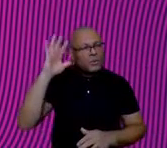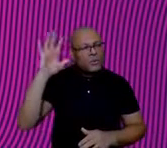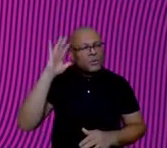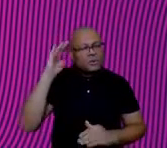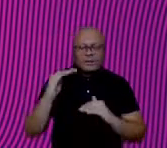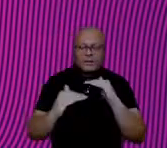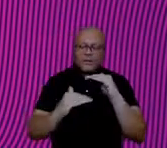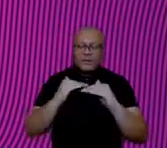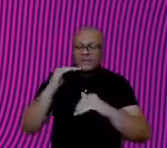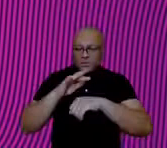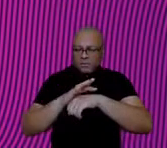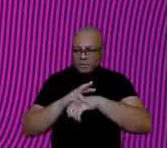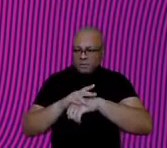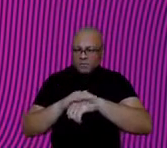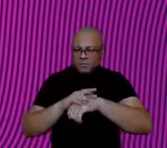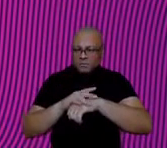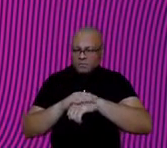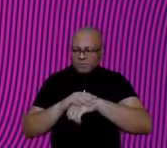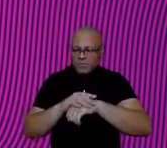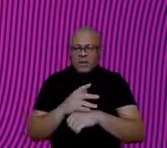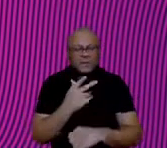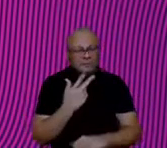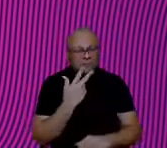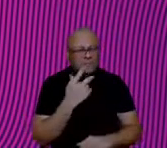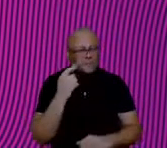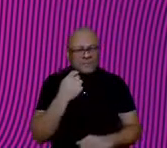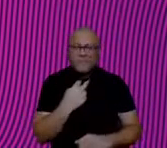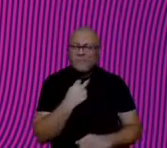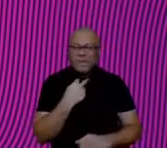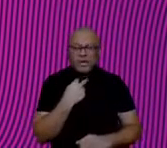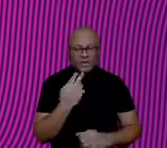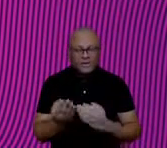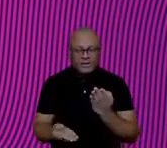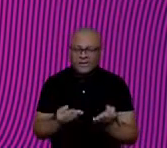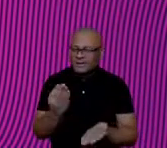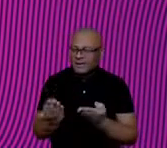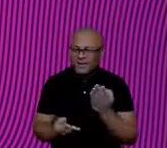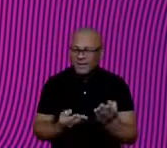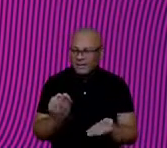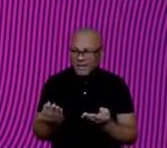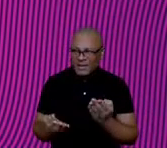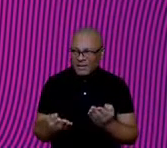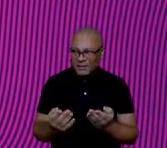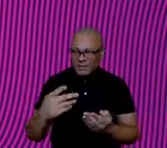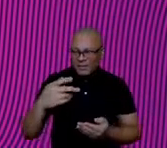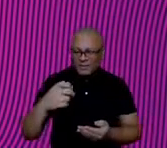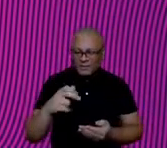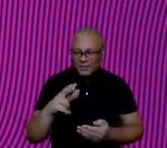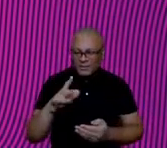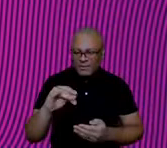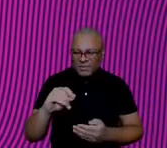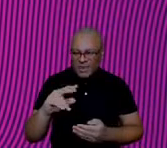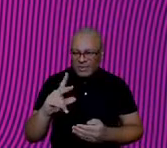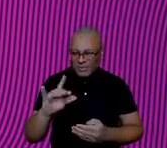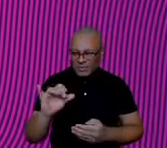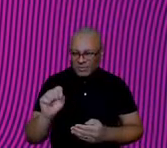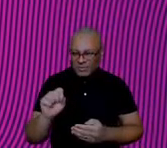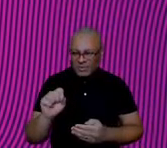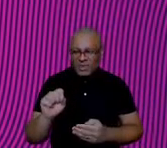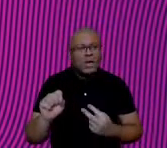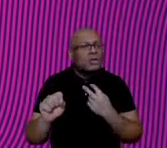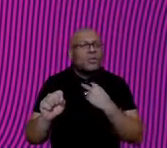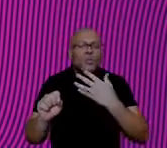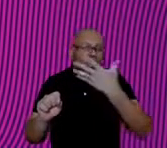é possível mais a gente pensar no tratamento adequado para a doença de Parkinson sem pensar em todo o ciclo